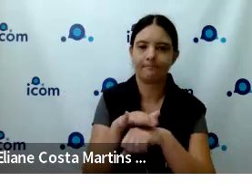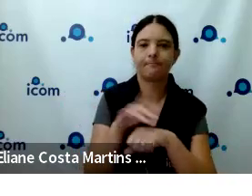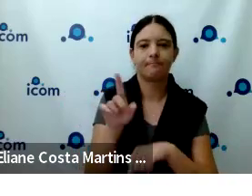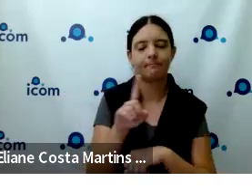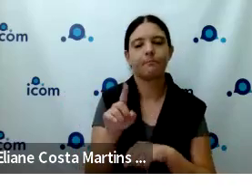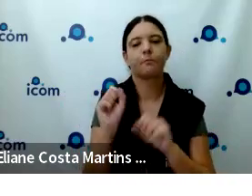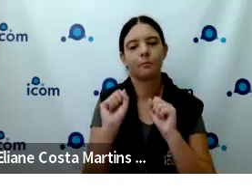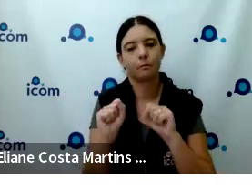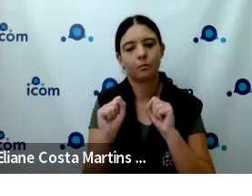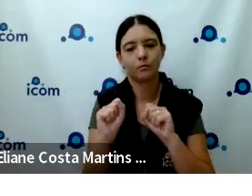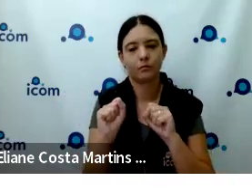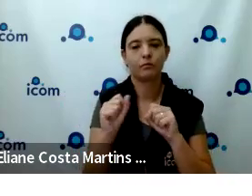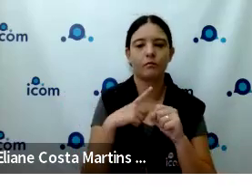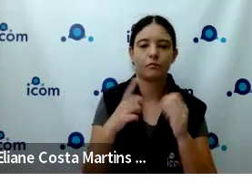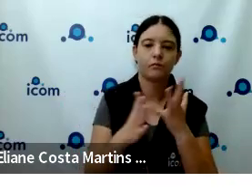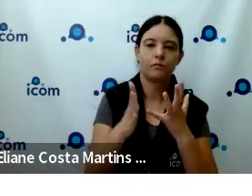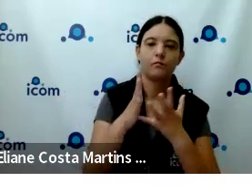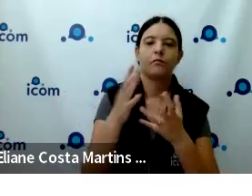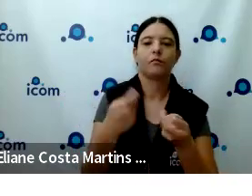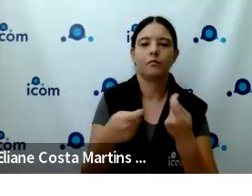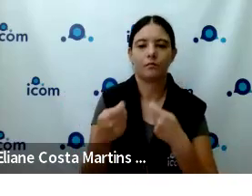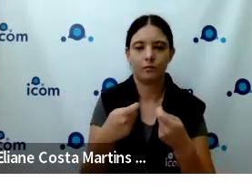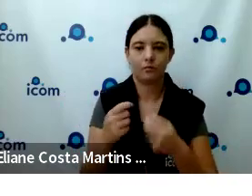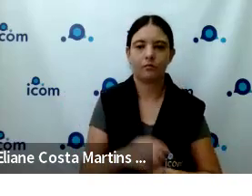efeitos a nível administrativo.